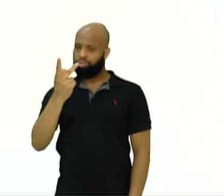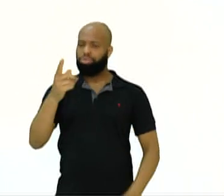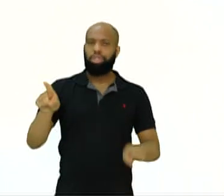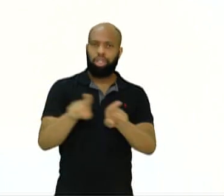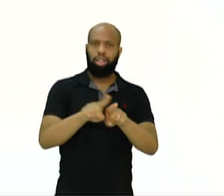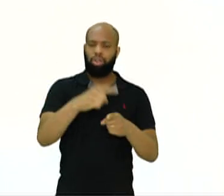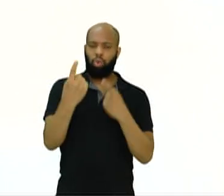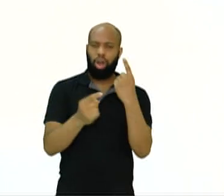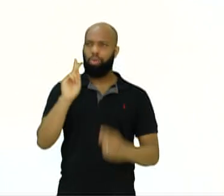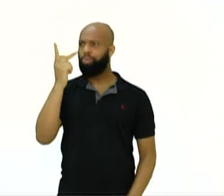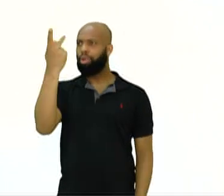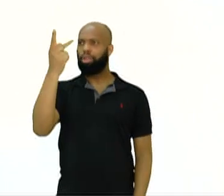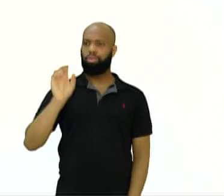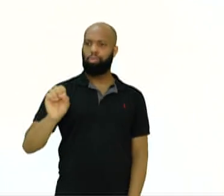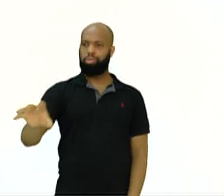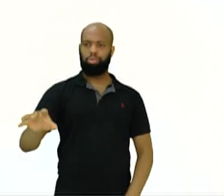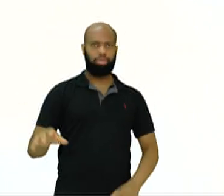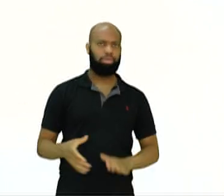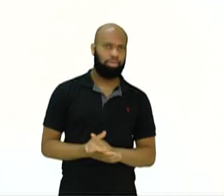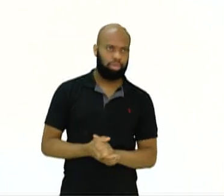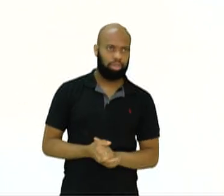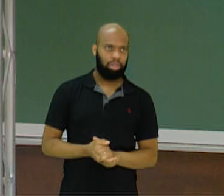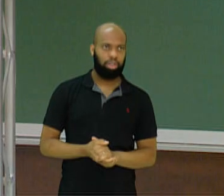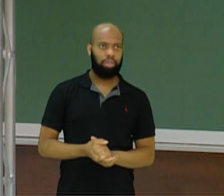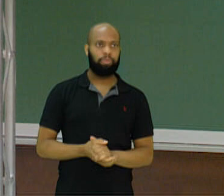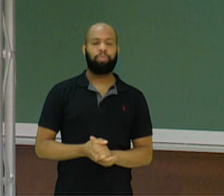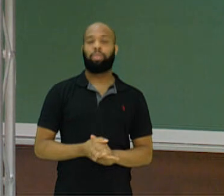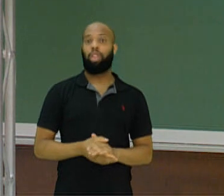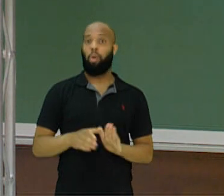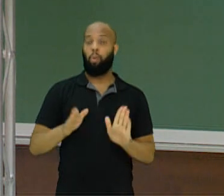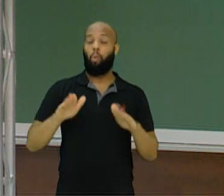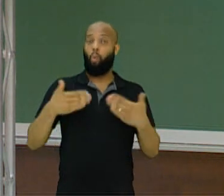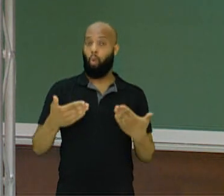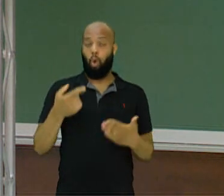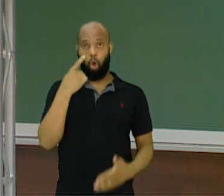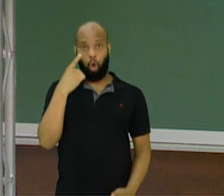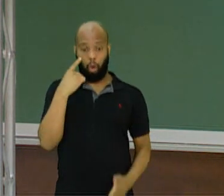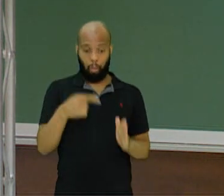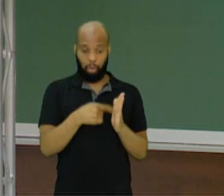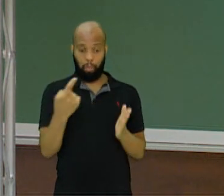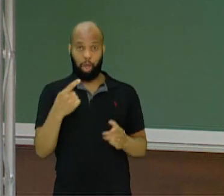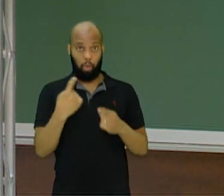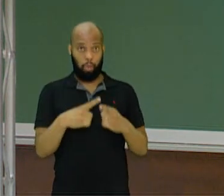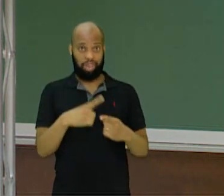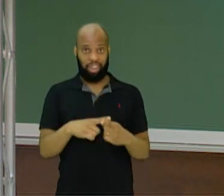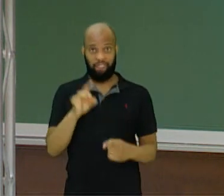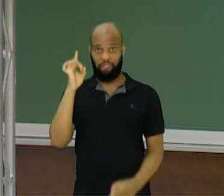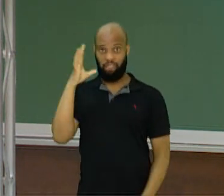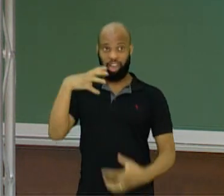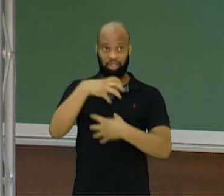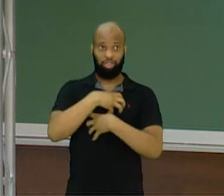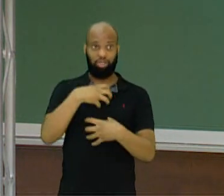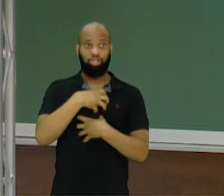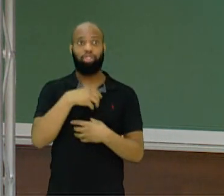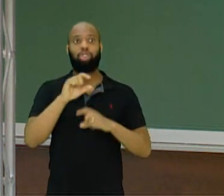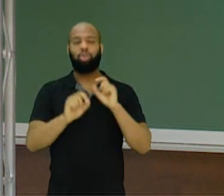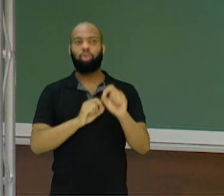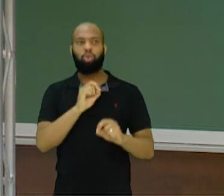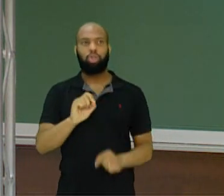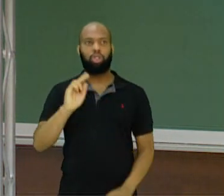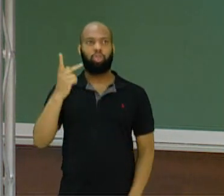Qual hidrogênio vai sair primeiro? Então, pela facilidade de saída de hidrogênio, nós temos a